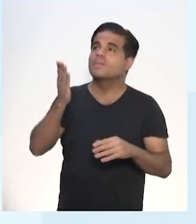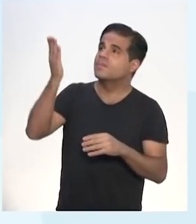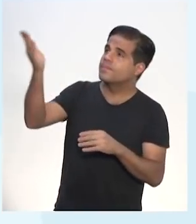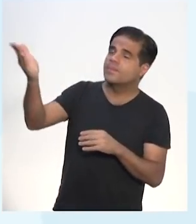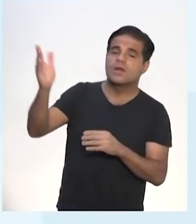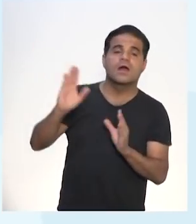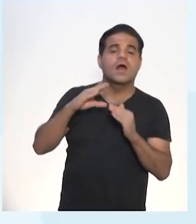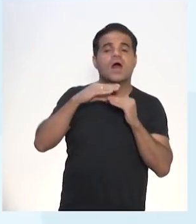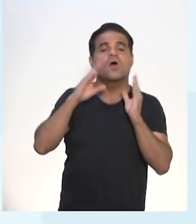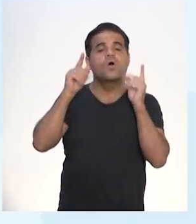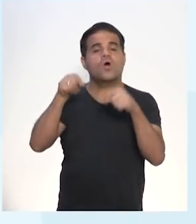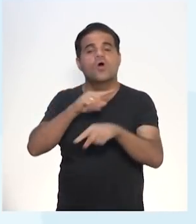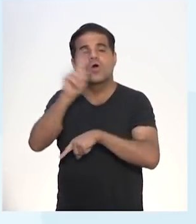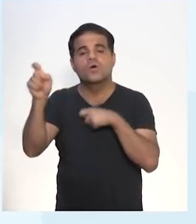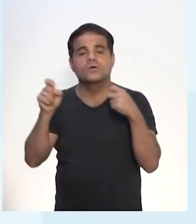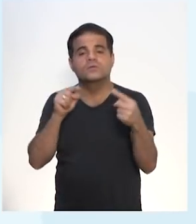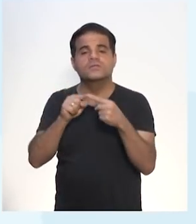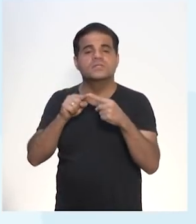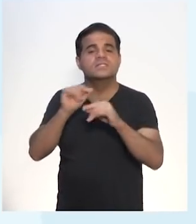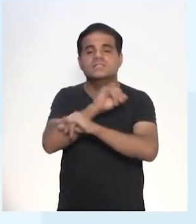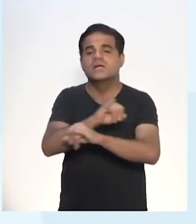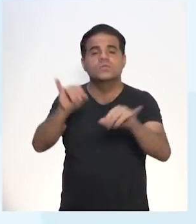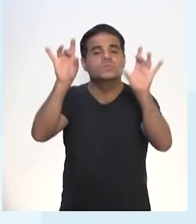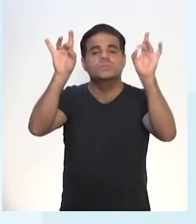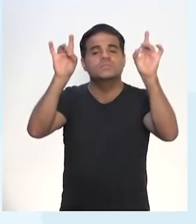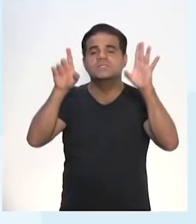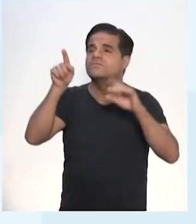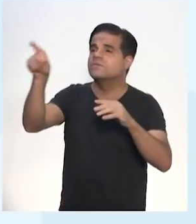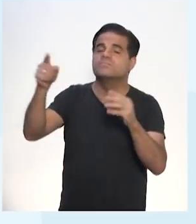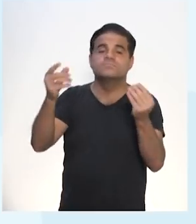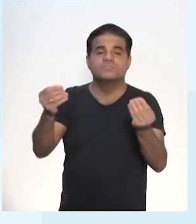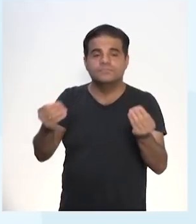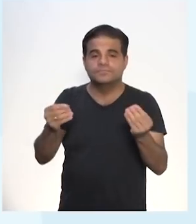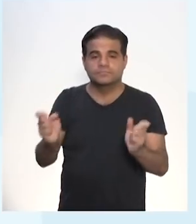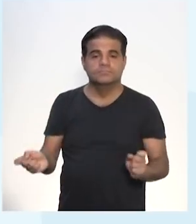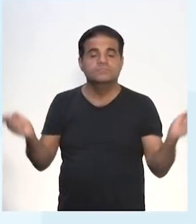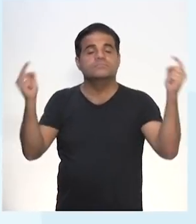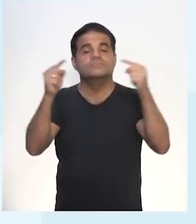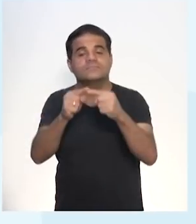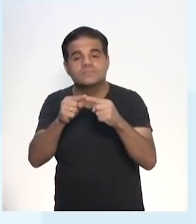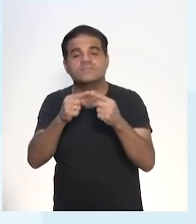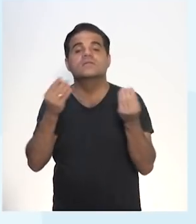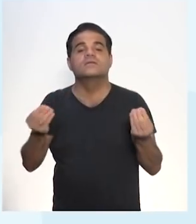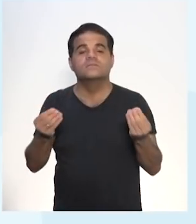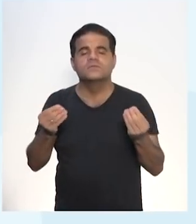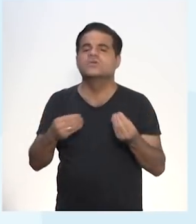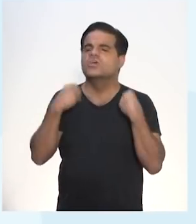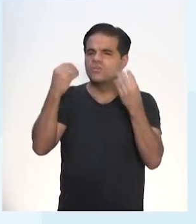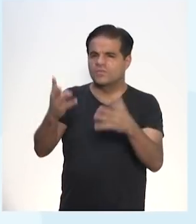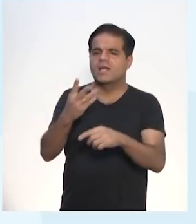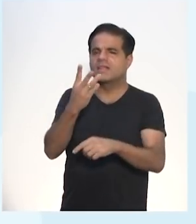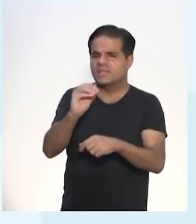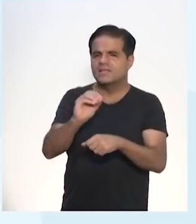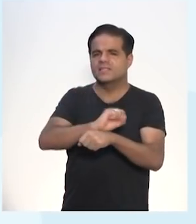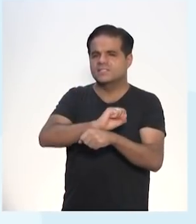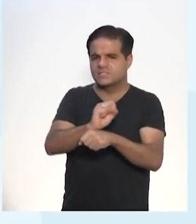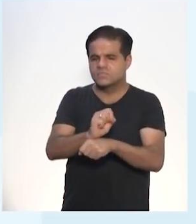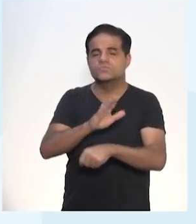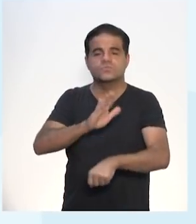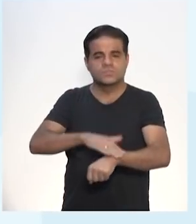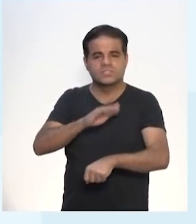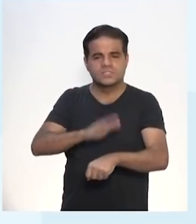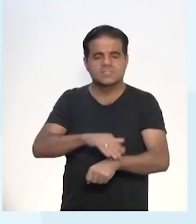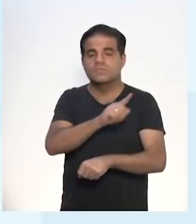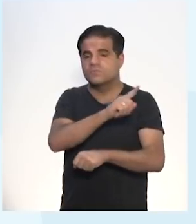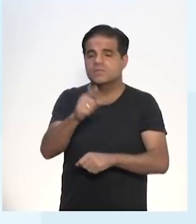se destina esse anúncio específico? Este anúncio específico se destina a quem? Eu vou dar aí 30 segundinhos para